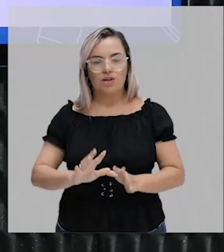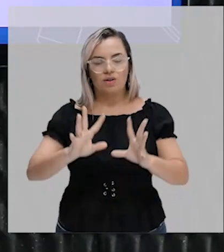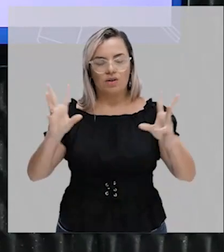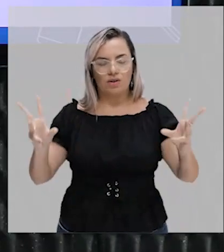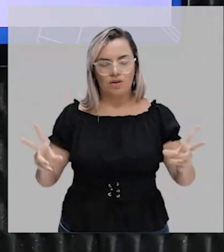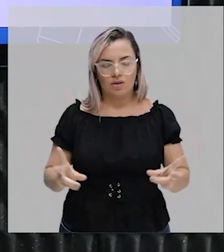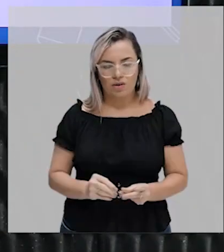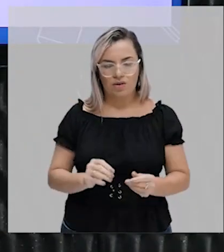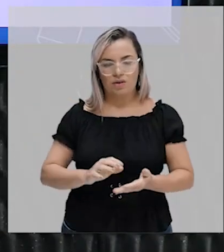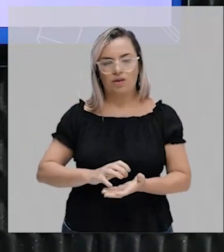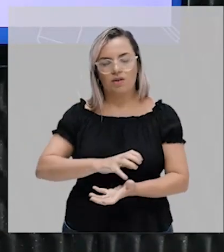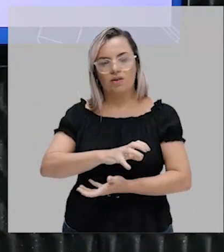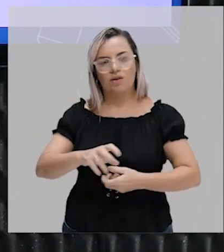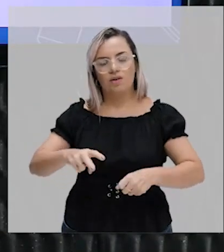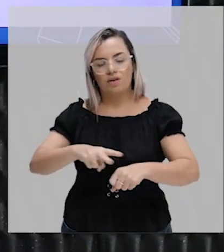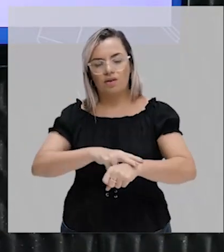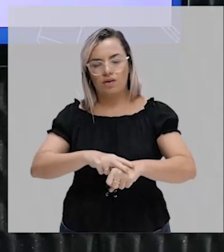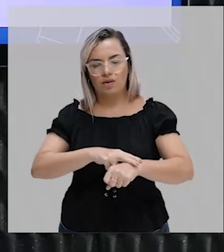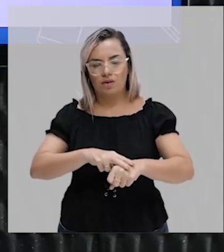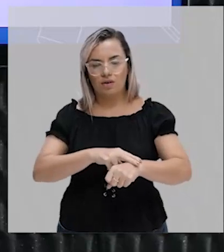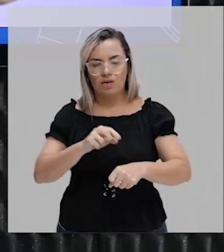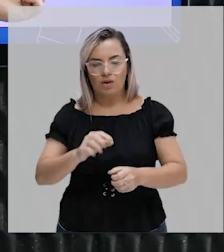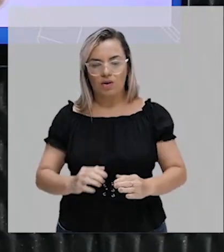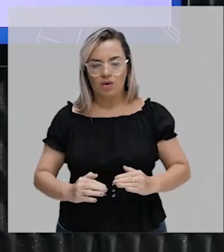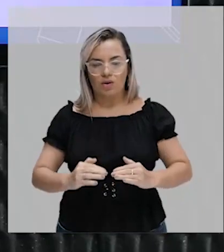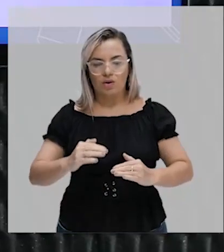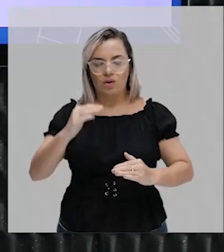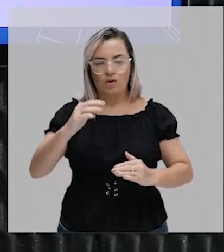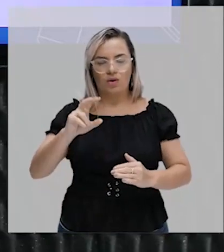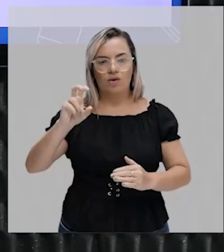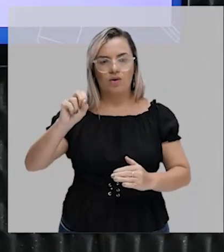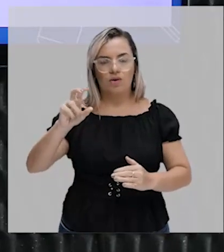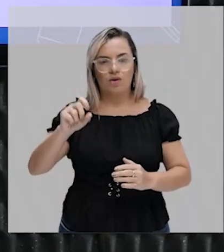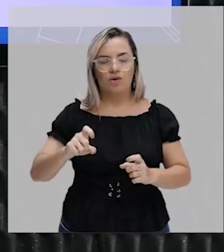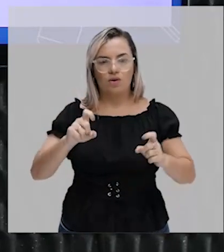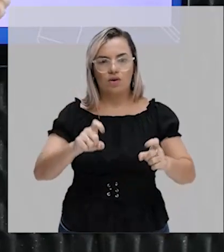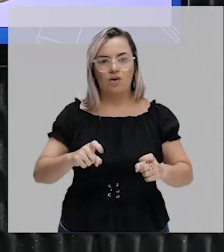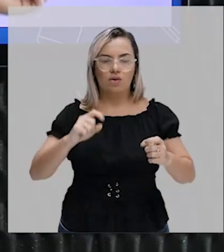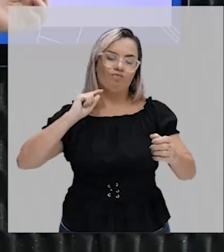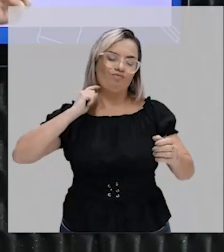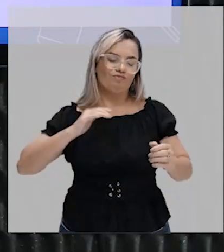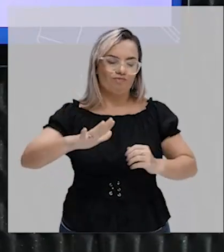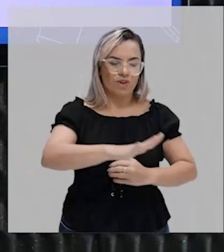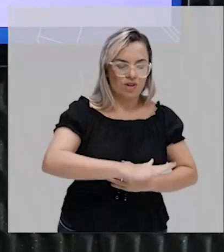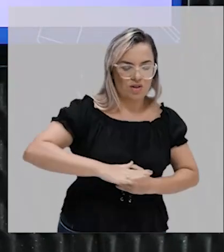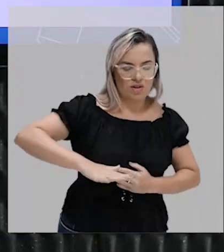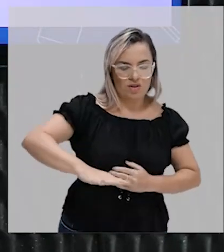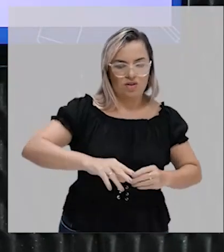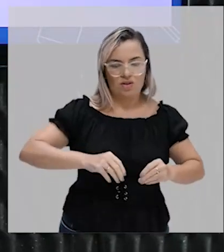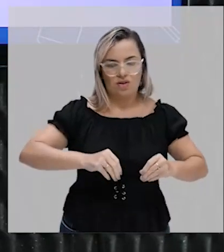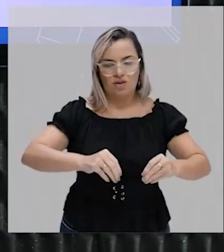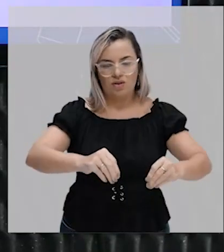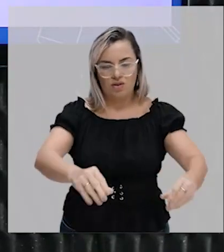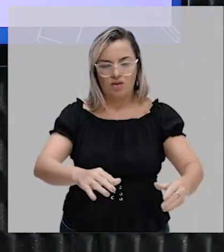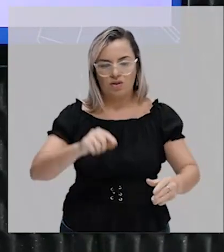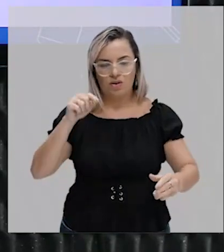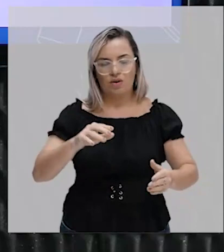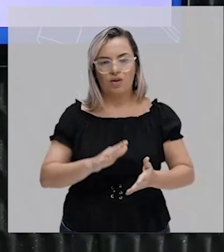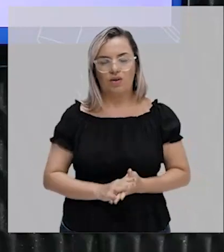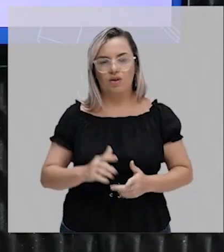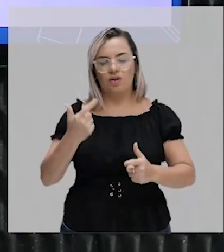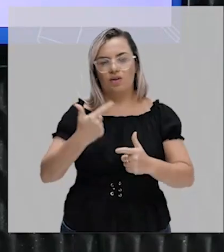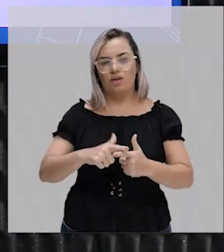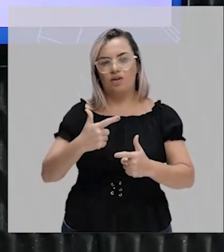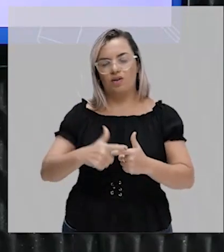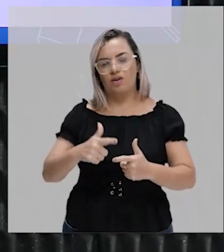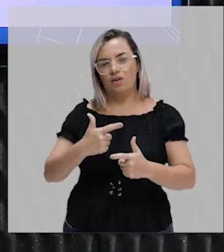principalmente de agrotóxicos, né, ela vai trazer, aumentar aí a poluição de solos, com o uso indiscriminado de fertilizantes e agrotóxicos, que vão gerar